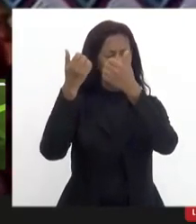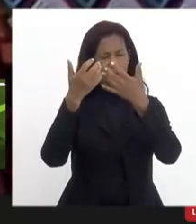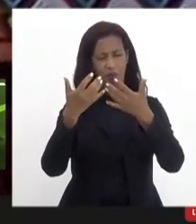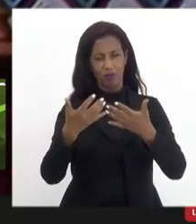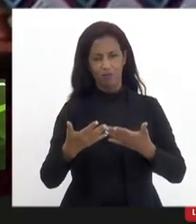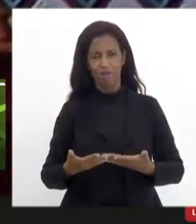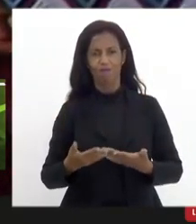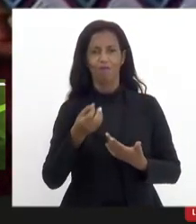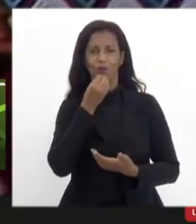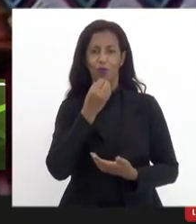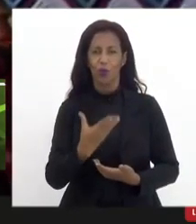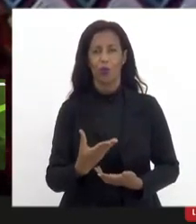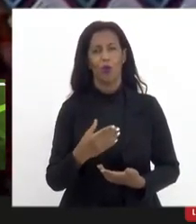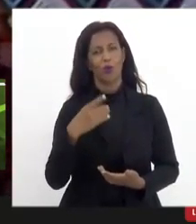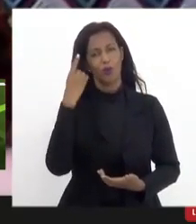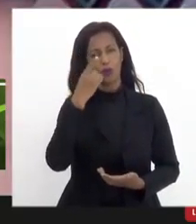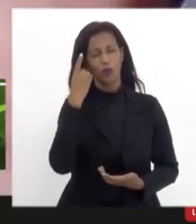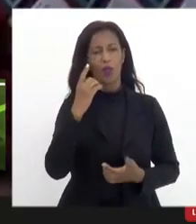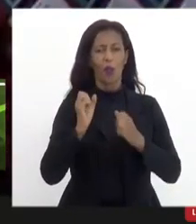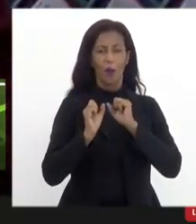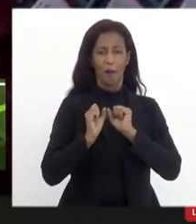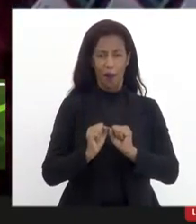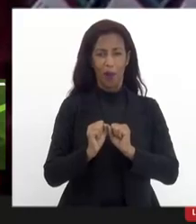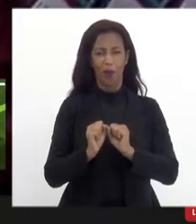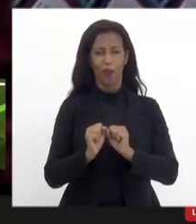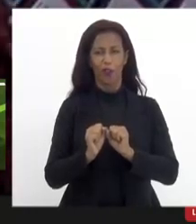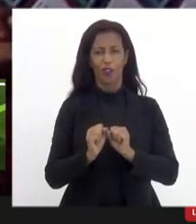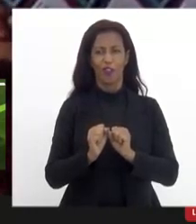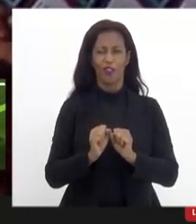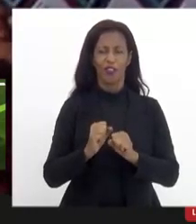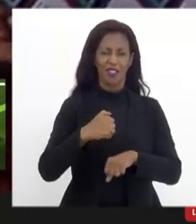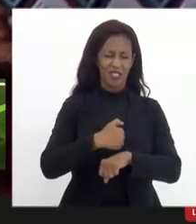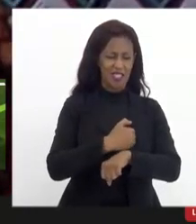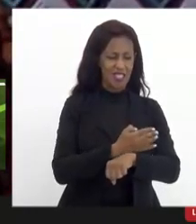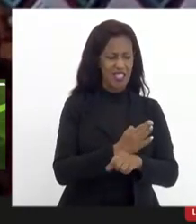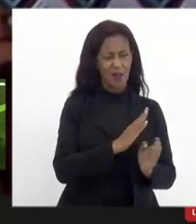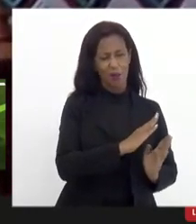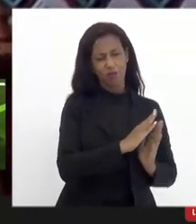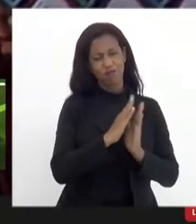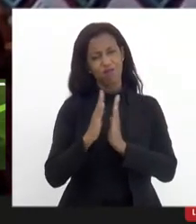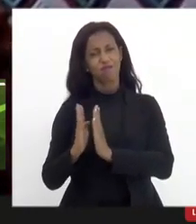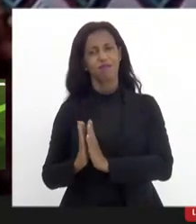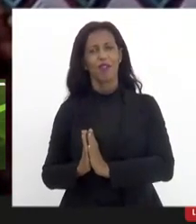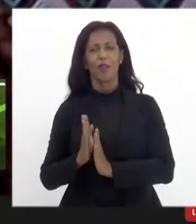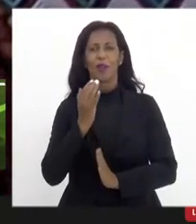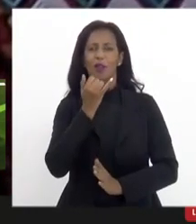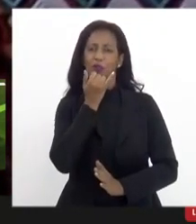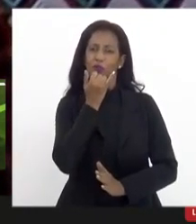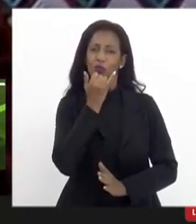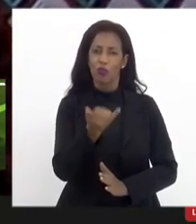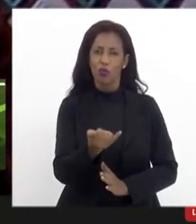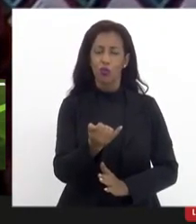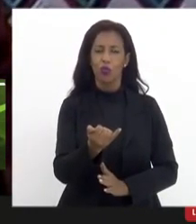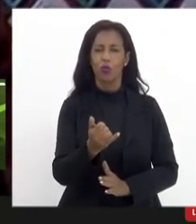bom que o deputado pôde segurar ali nesse tempo integral, já pedindo desculpas mais uma vez